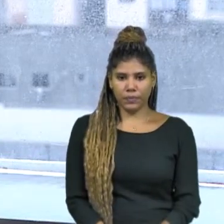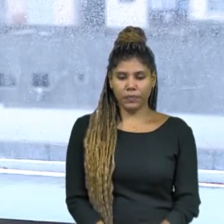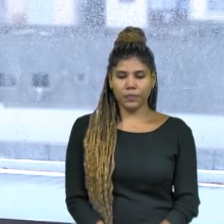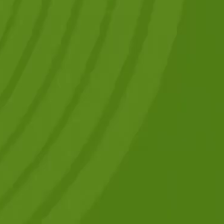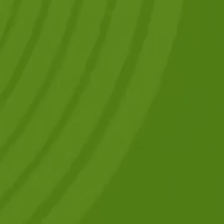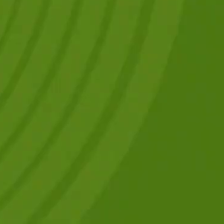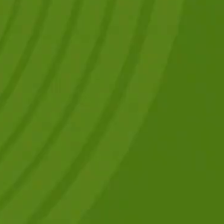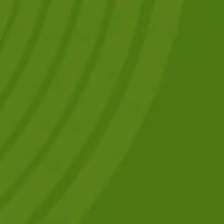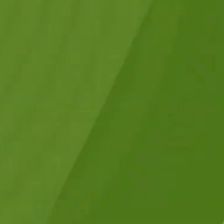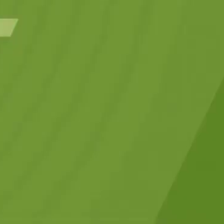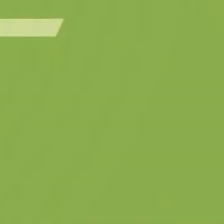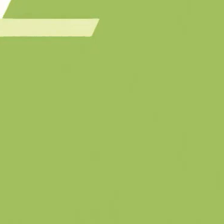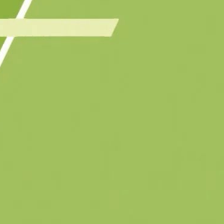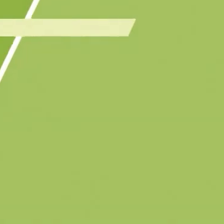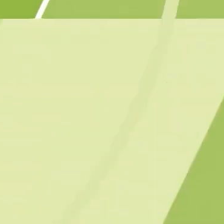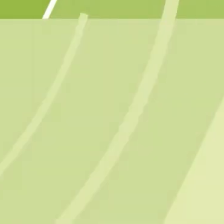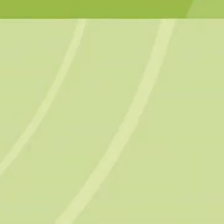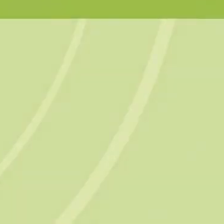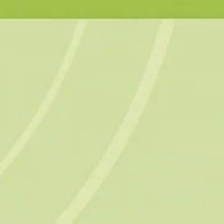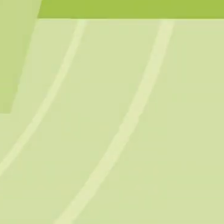pouco.